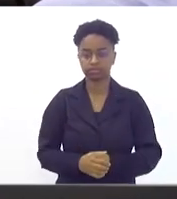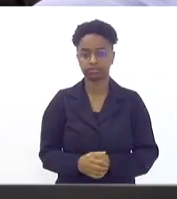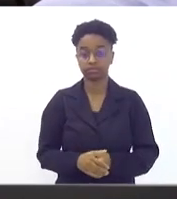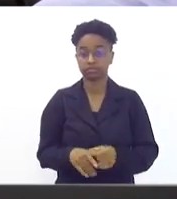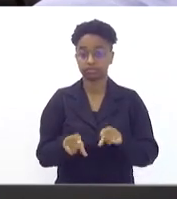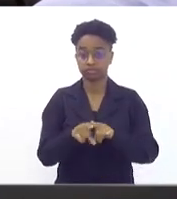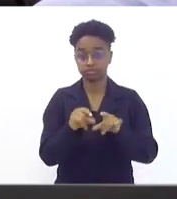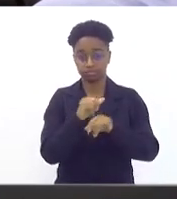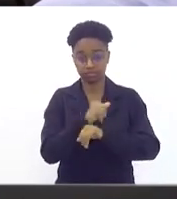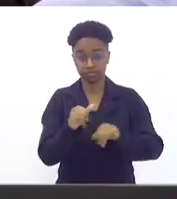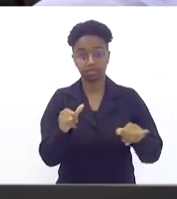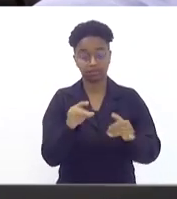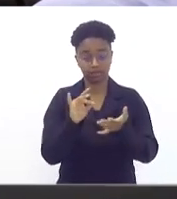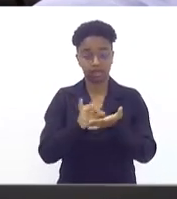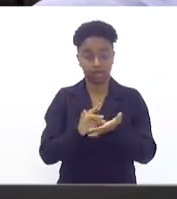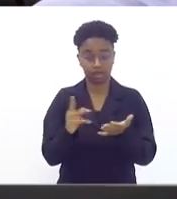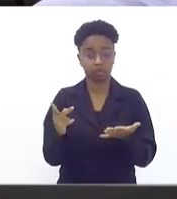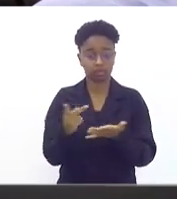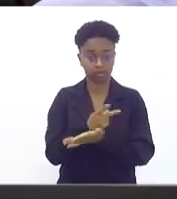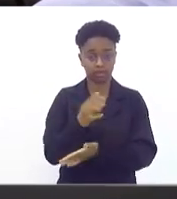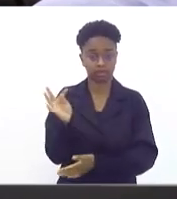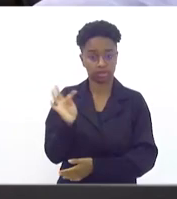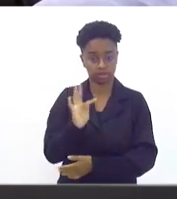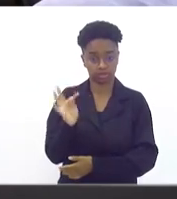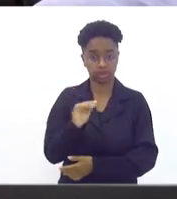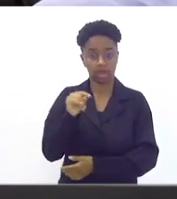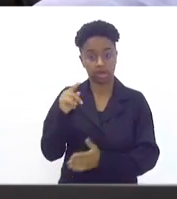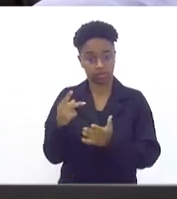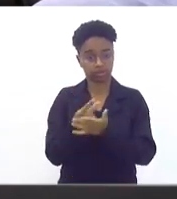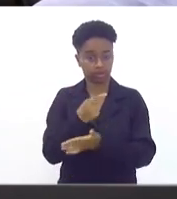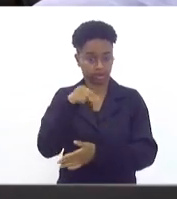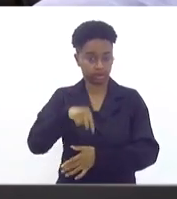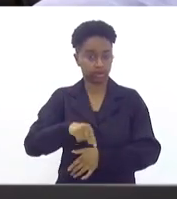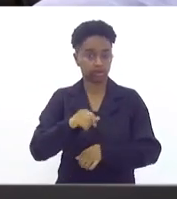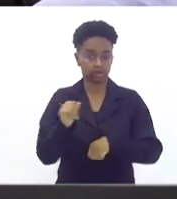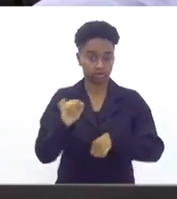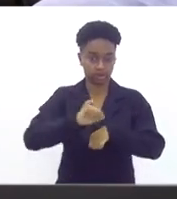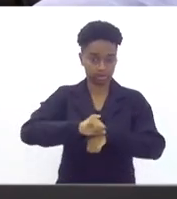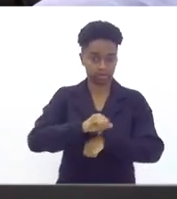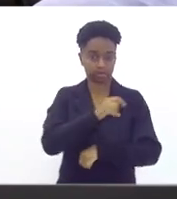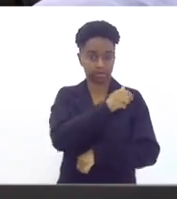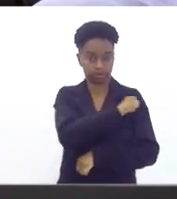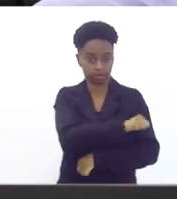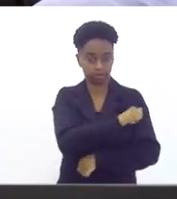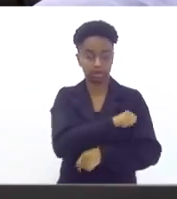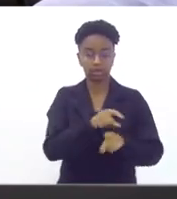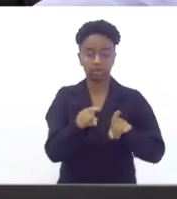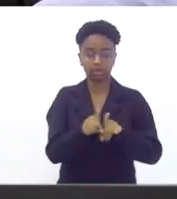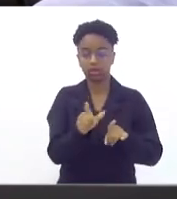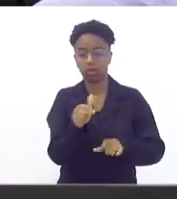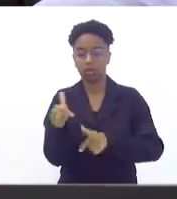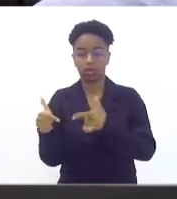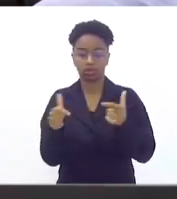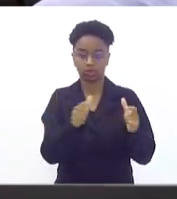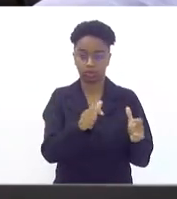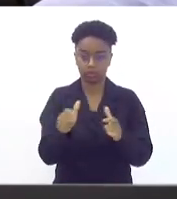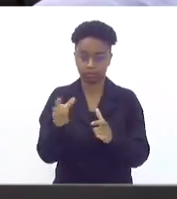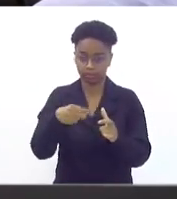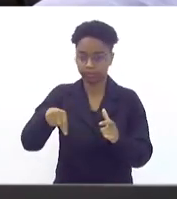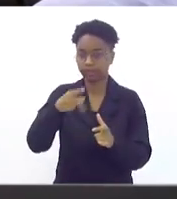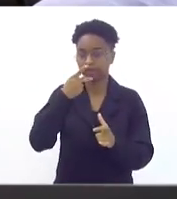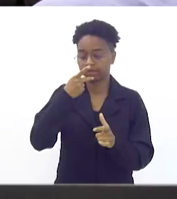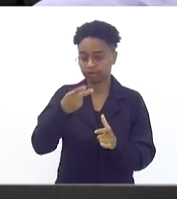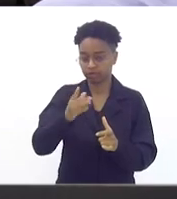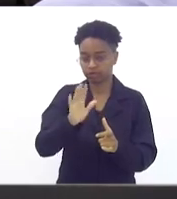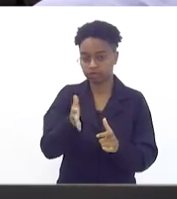dizer que também é a realidade em Teresópolis de igual forma capital e algumas outras regiões citadas aqui tragas